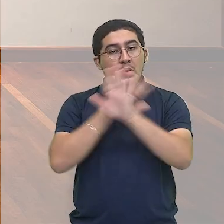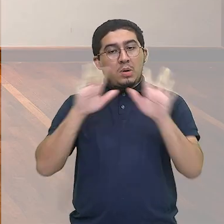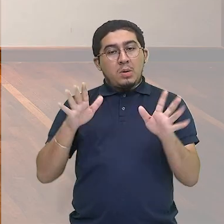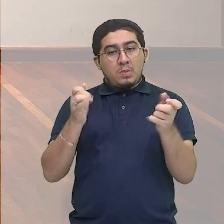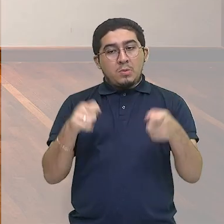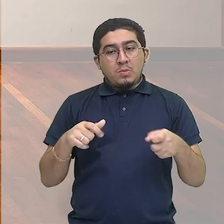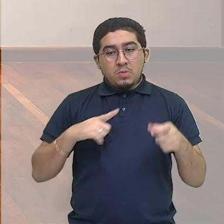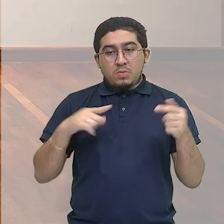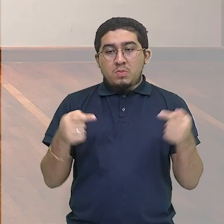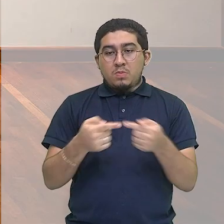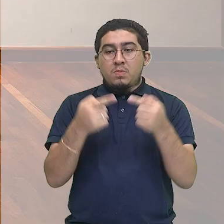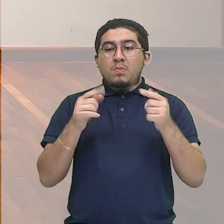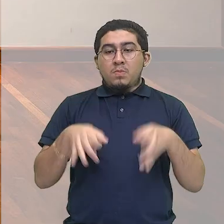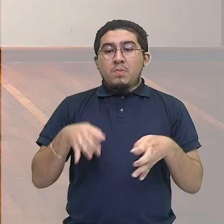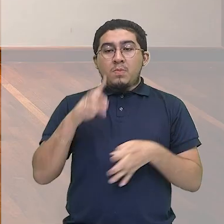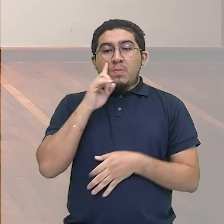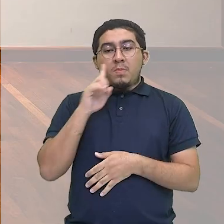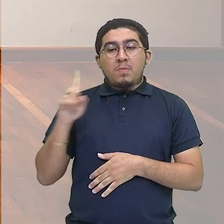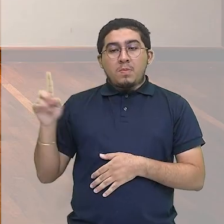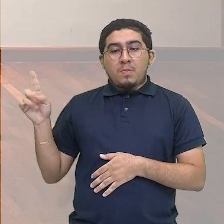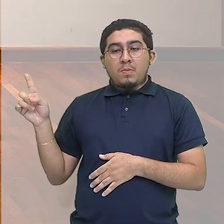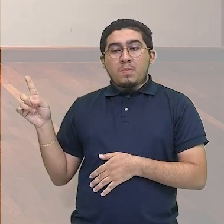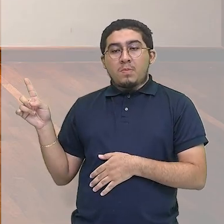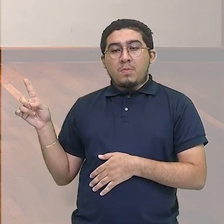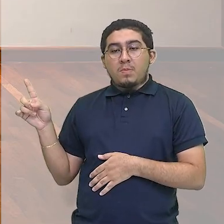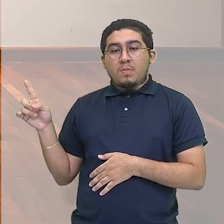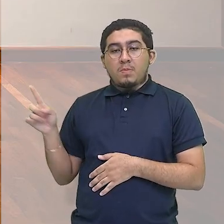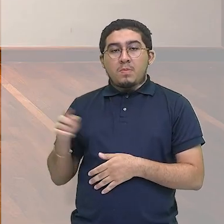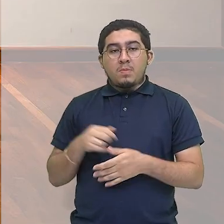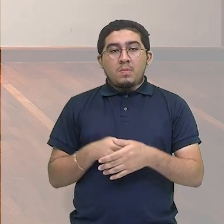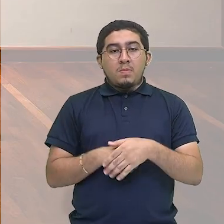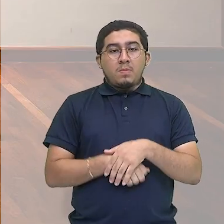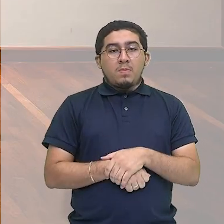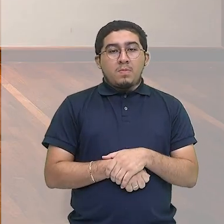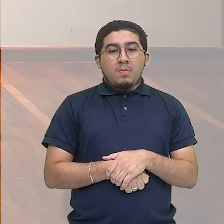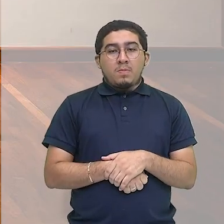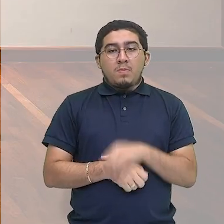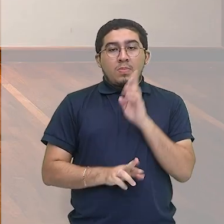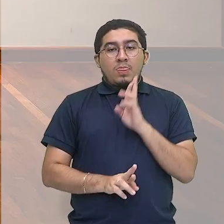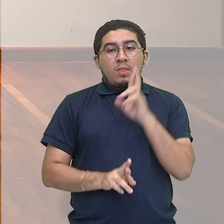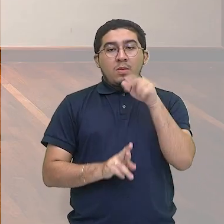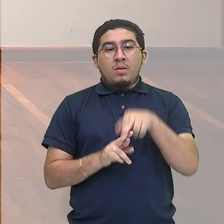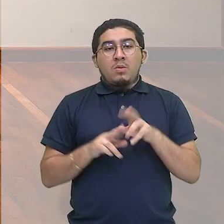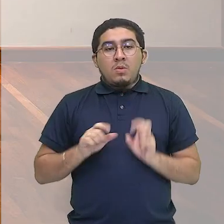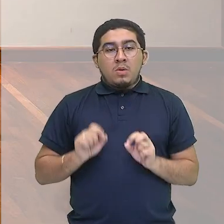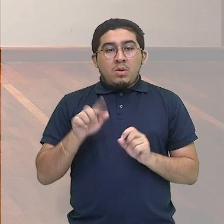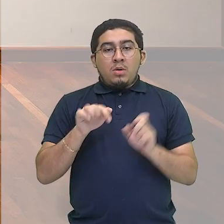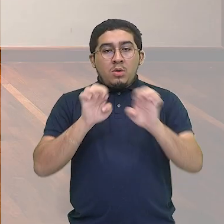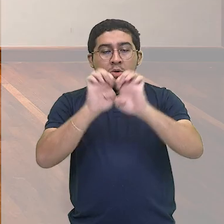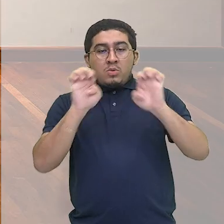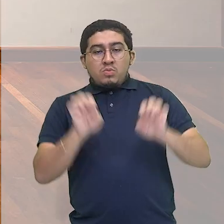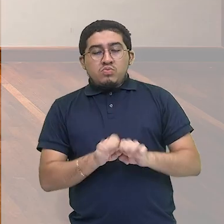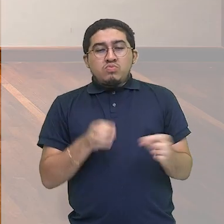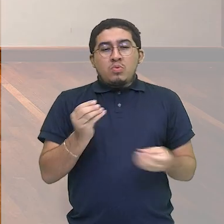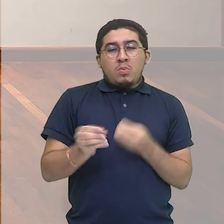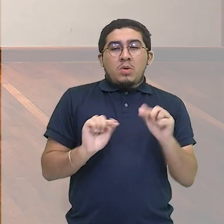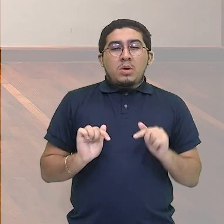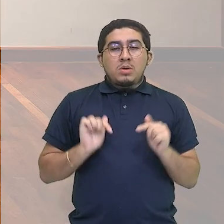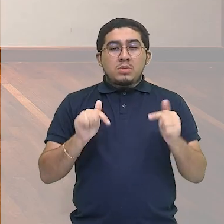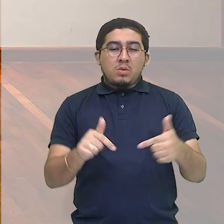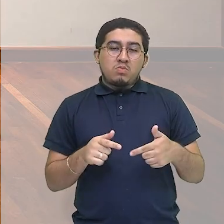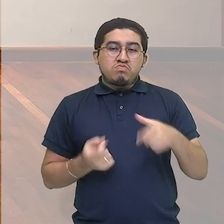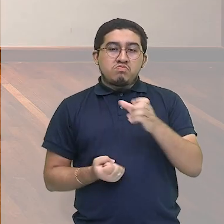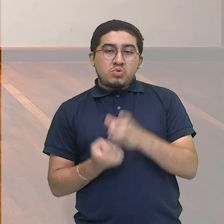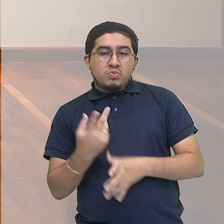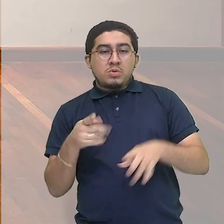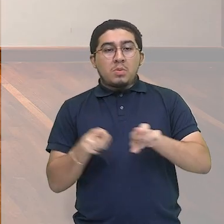certo? Muito bem. Então, o que é a divisão social do trabalho? Refere-se à forma como as atividades